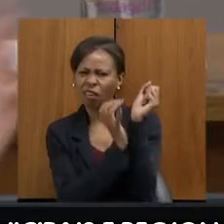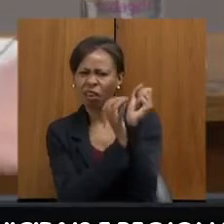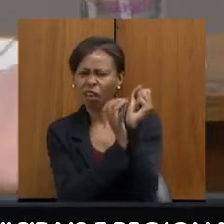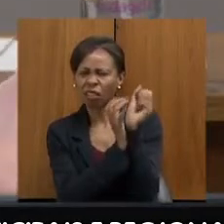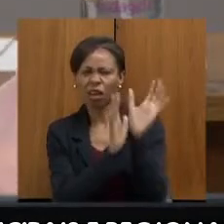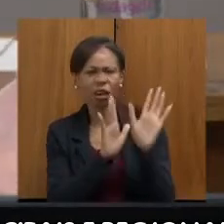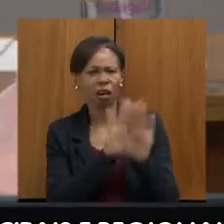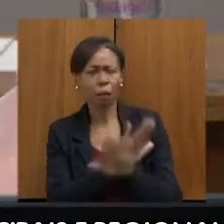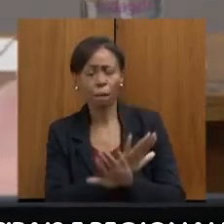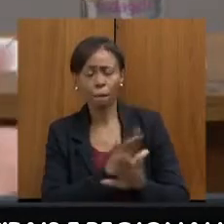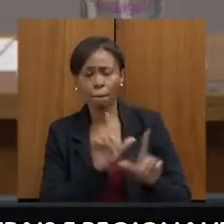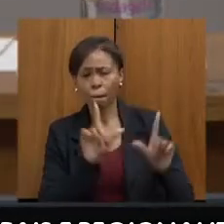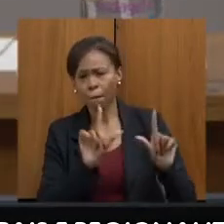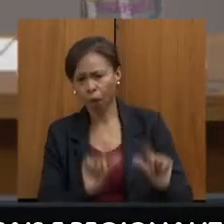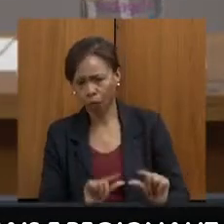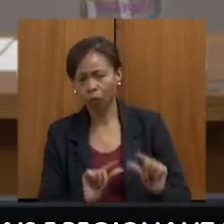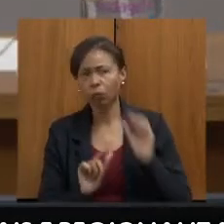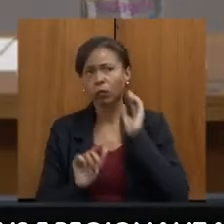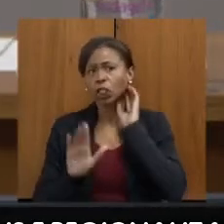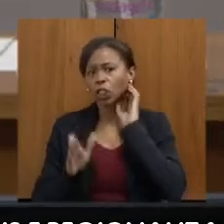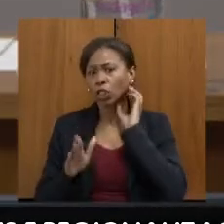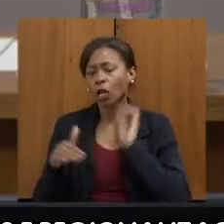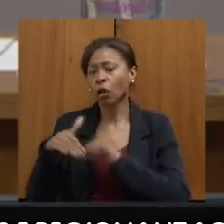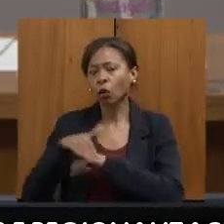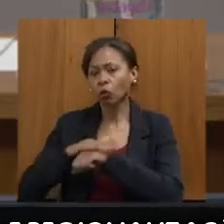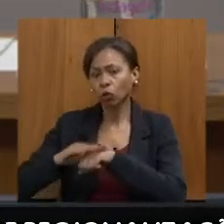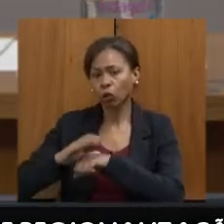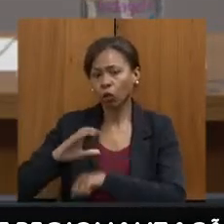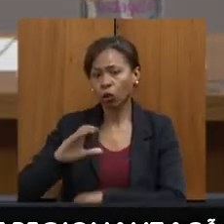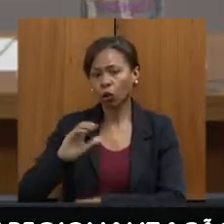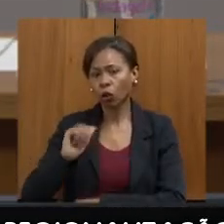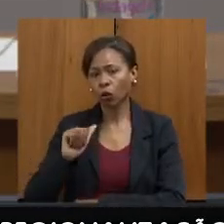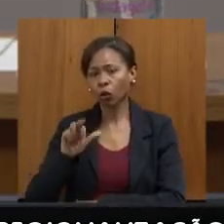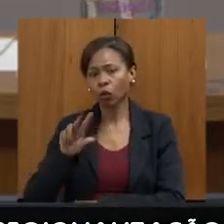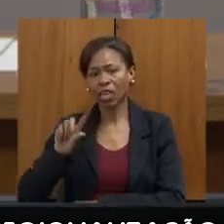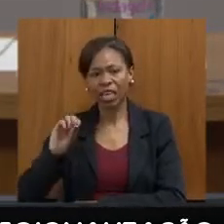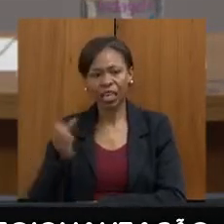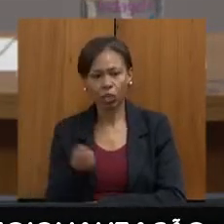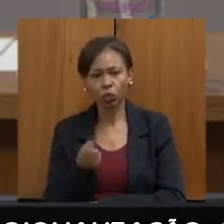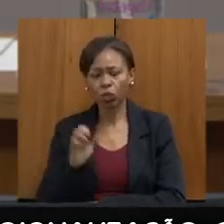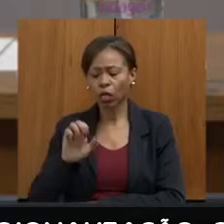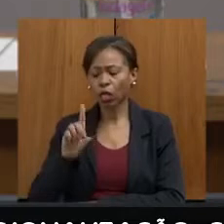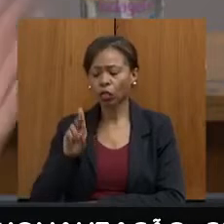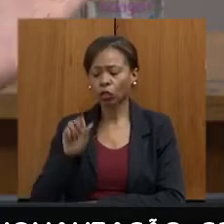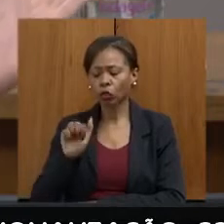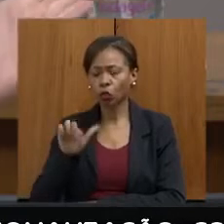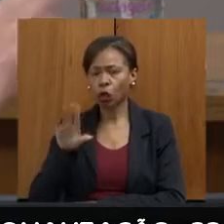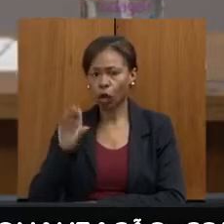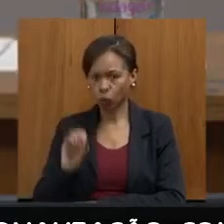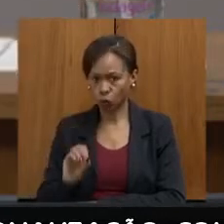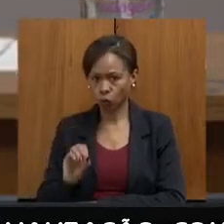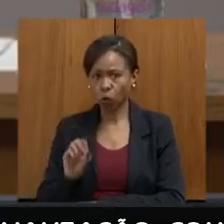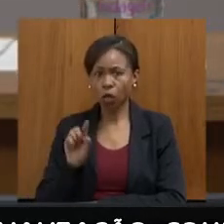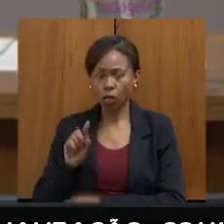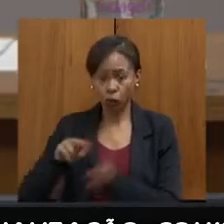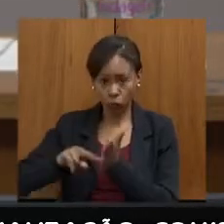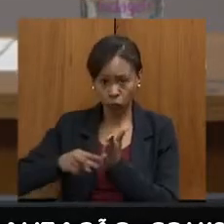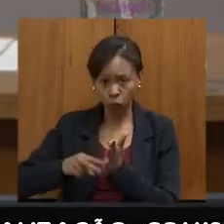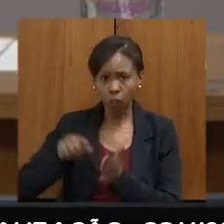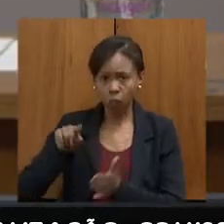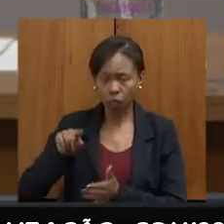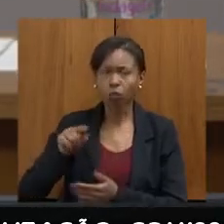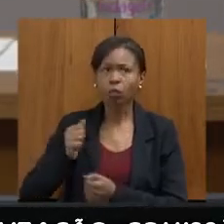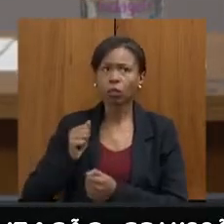até conversamos depois com o Eduardo dos industec não é seu pedido